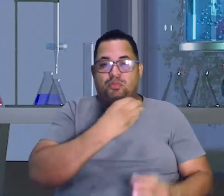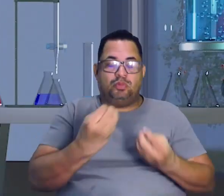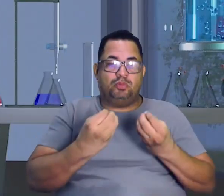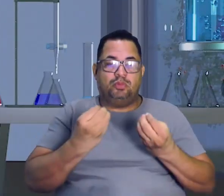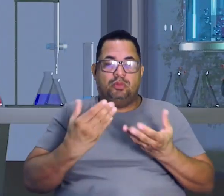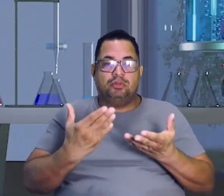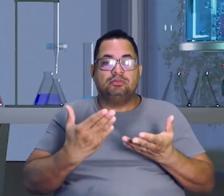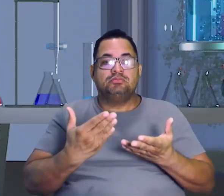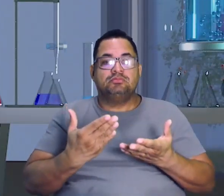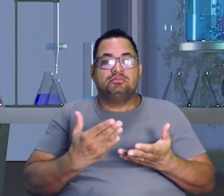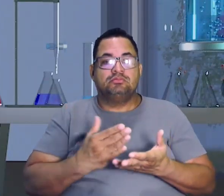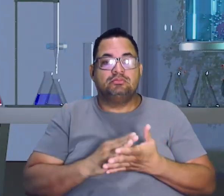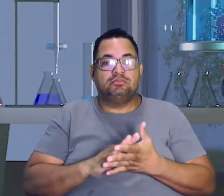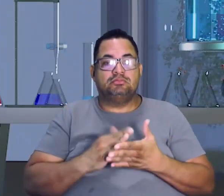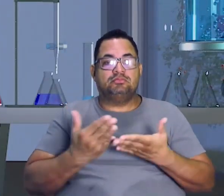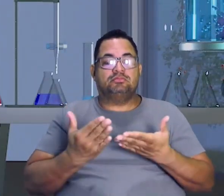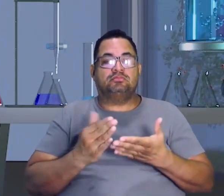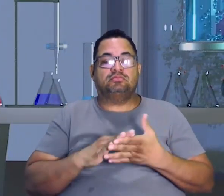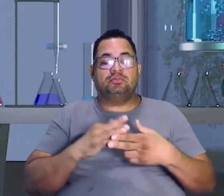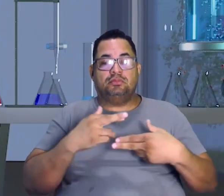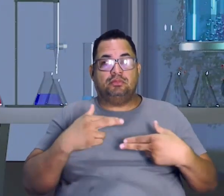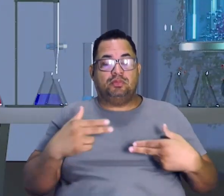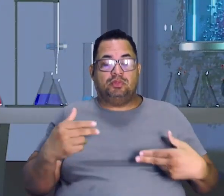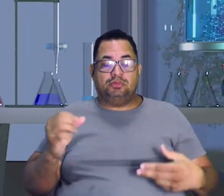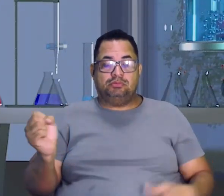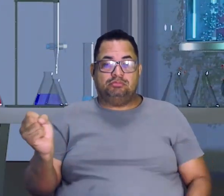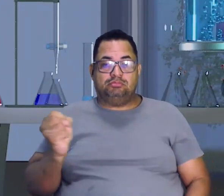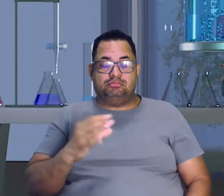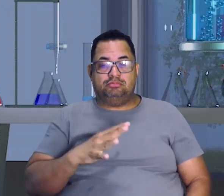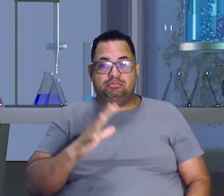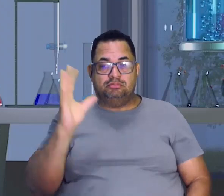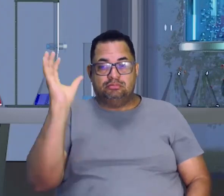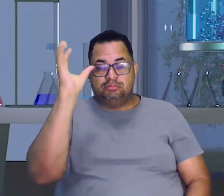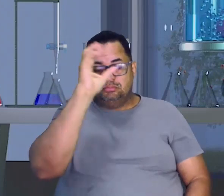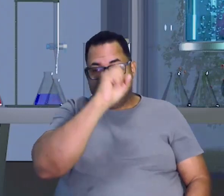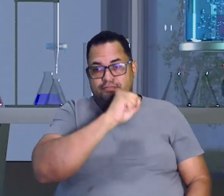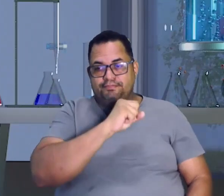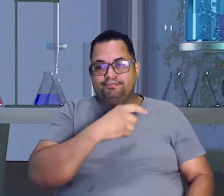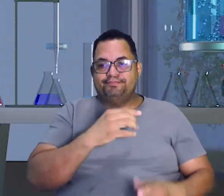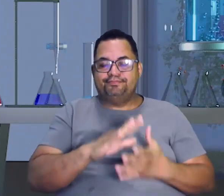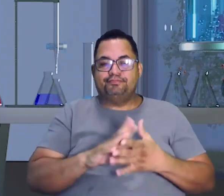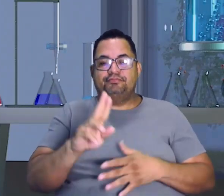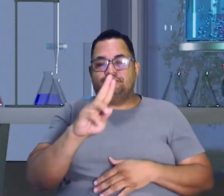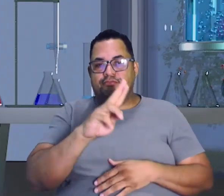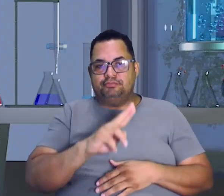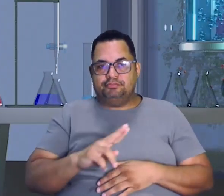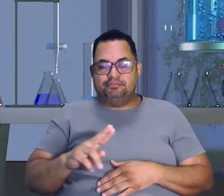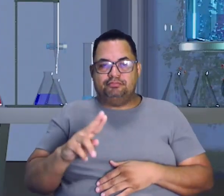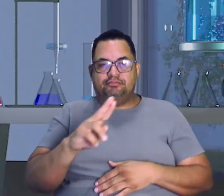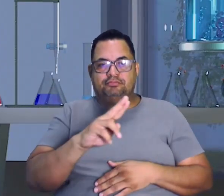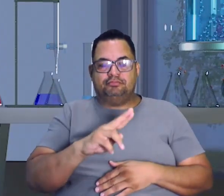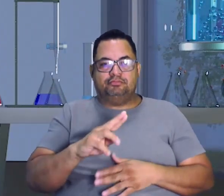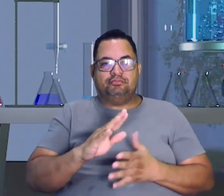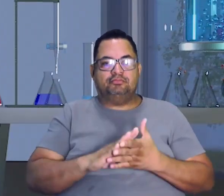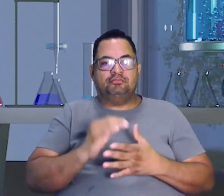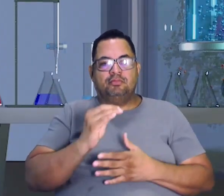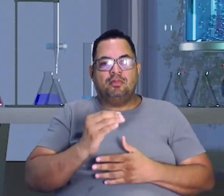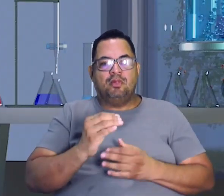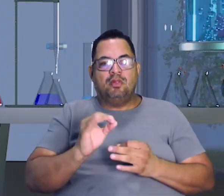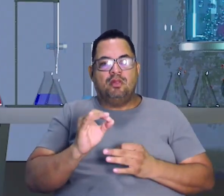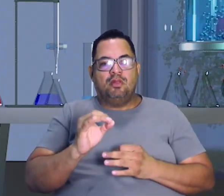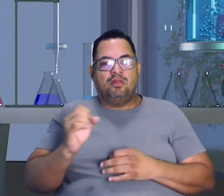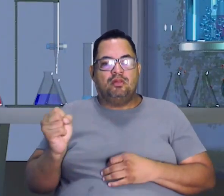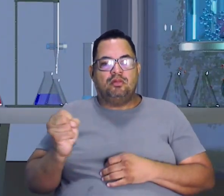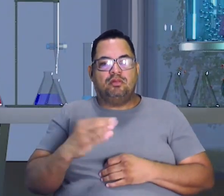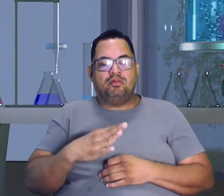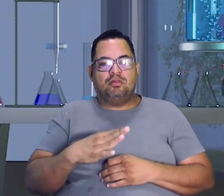Quer dizer, não serão somente coisas novas que você vai aprender. Você vai aplicar nesses conhecimentos